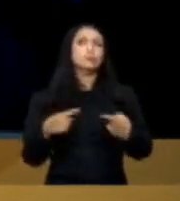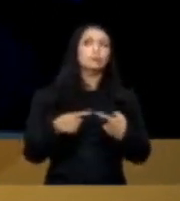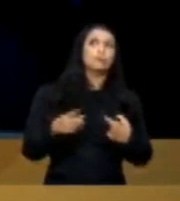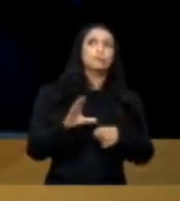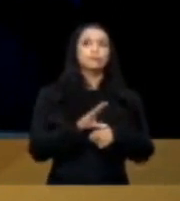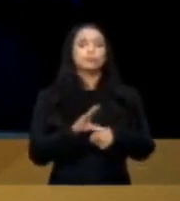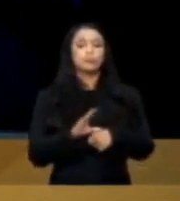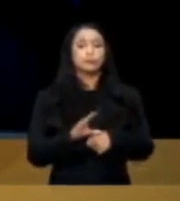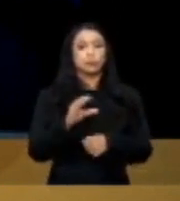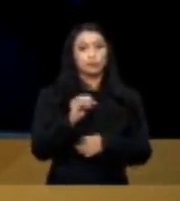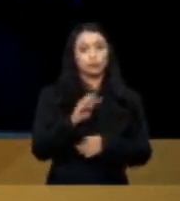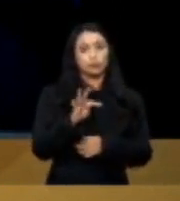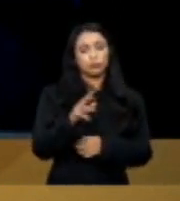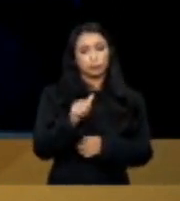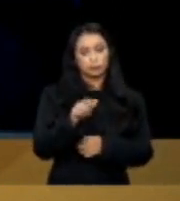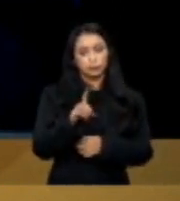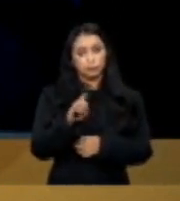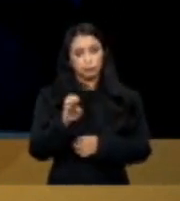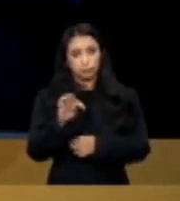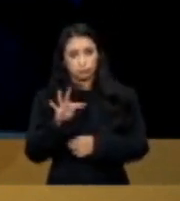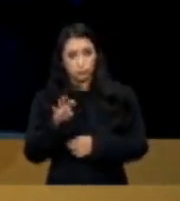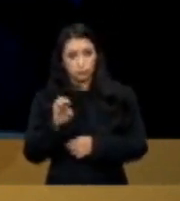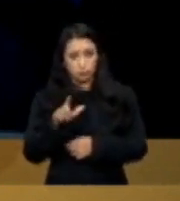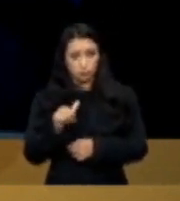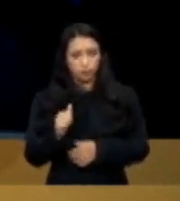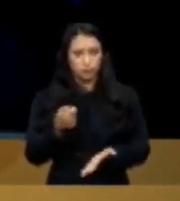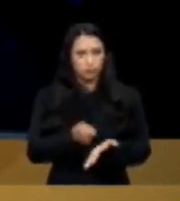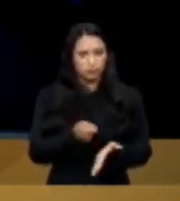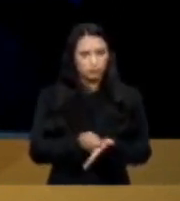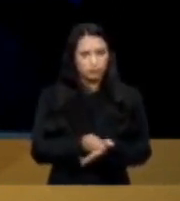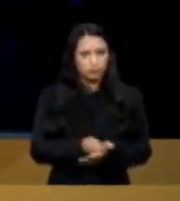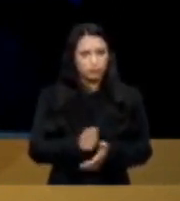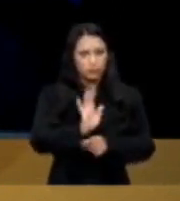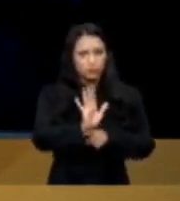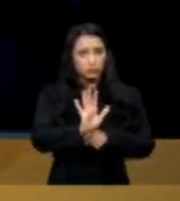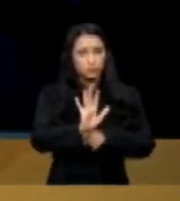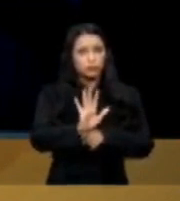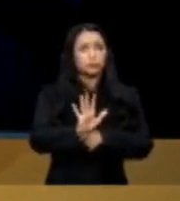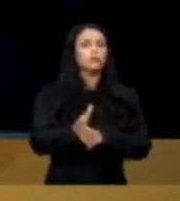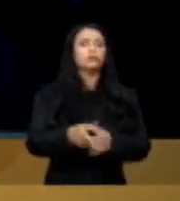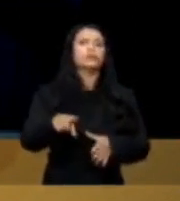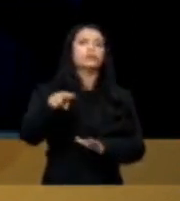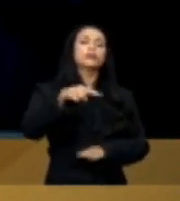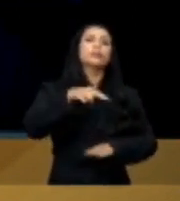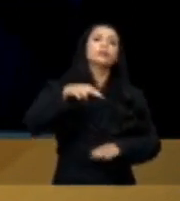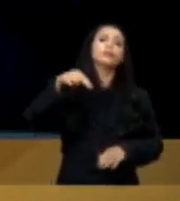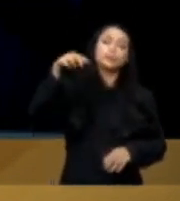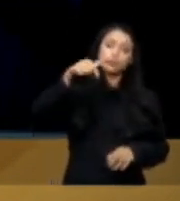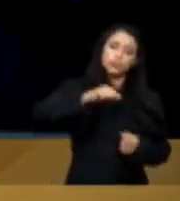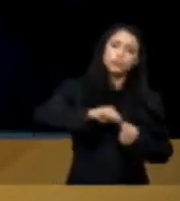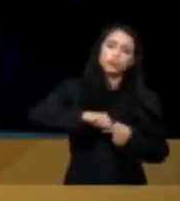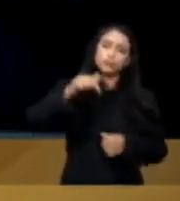conhecida como cota de tela, consistente na obrigatoriedade de exibição de filmes nacionais em cinemas